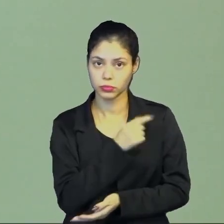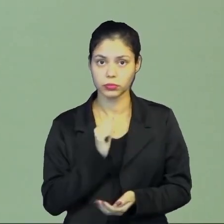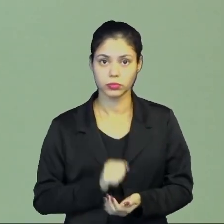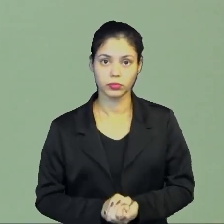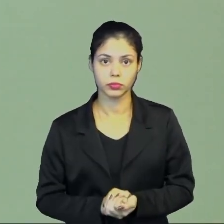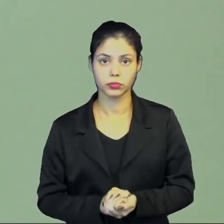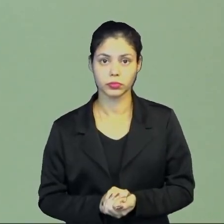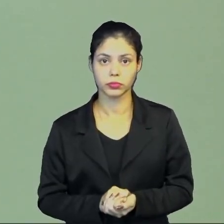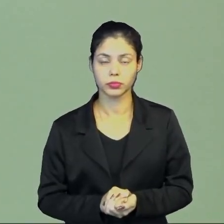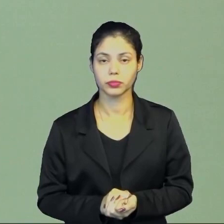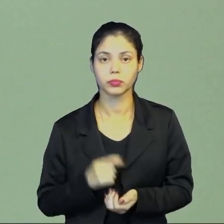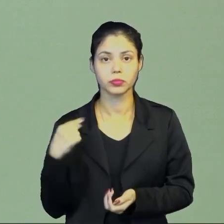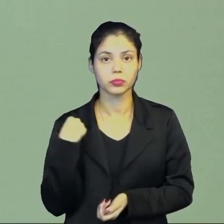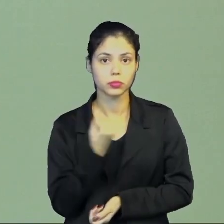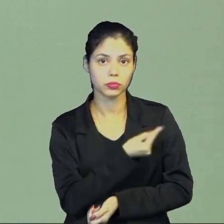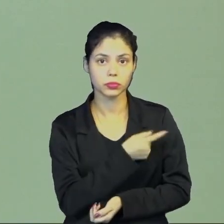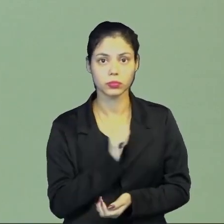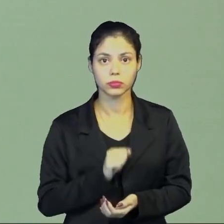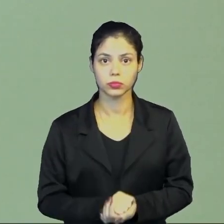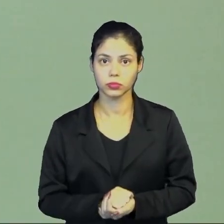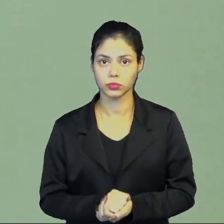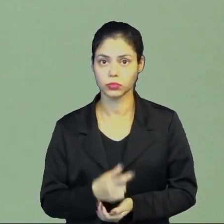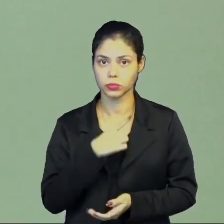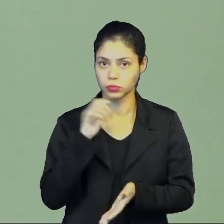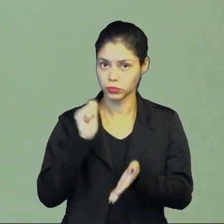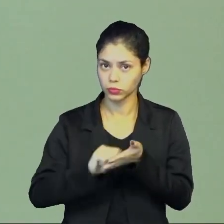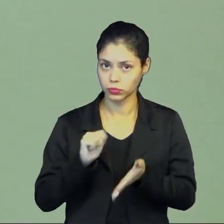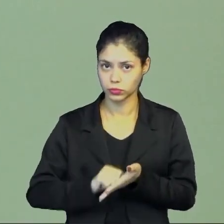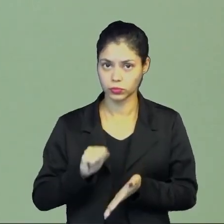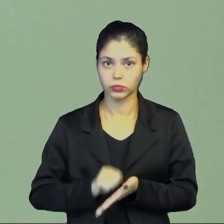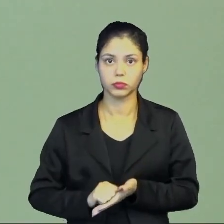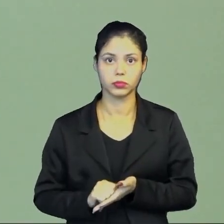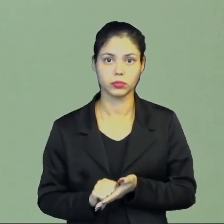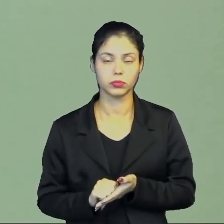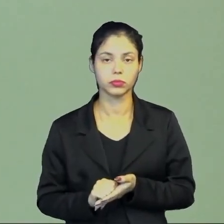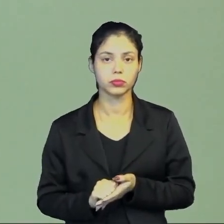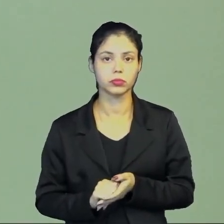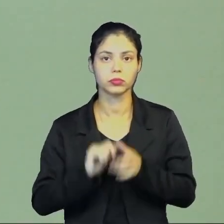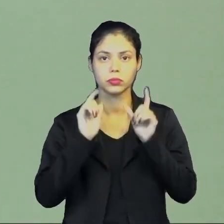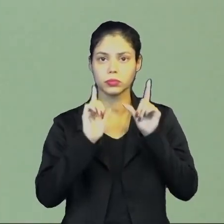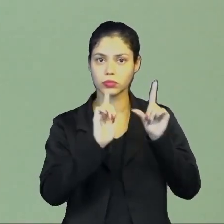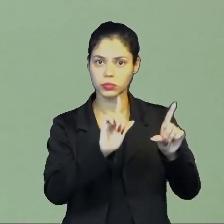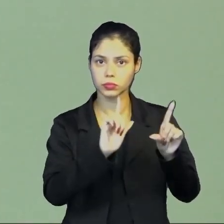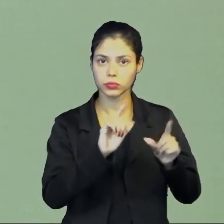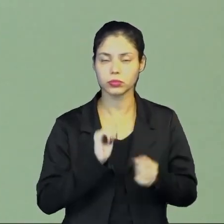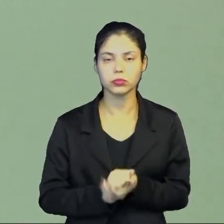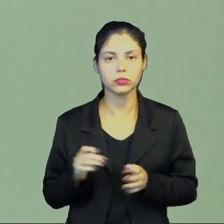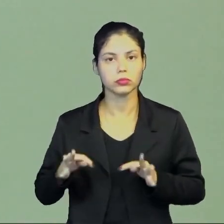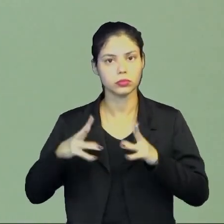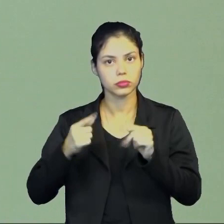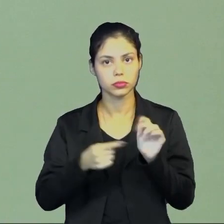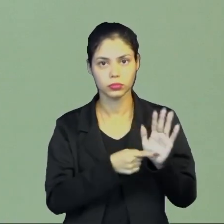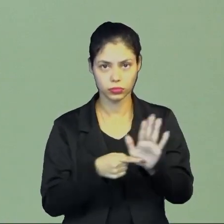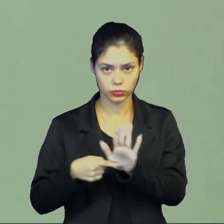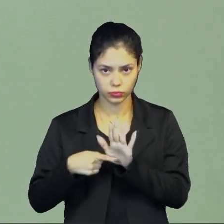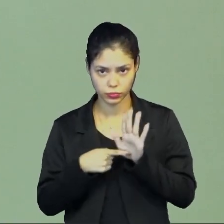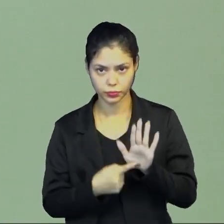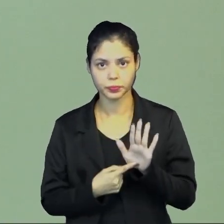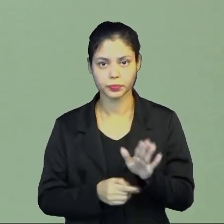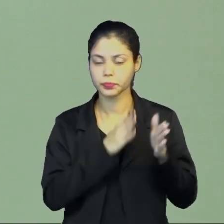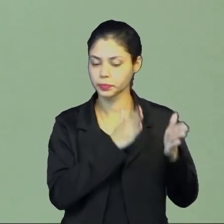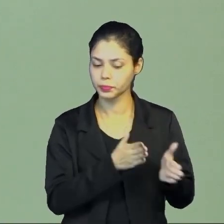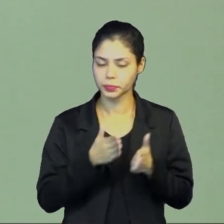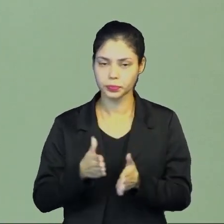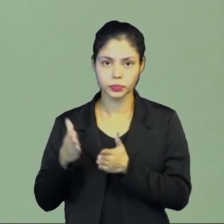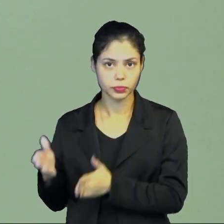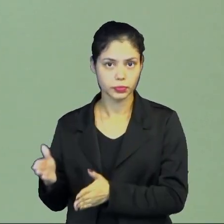um gráfico, eu vou deixar escrito aí para vocês na tela, quando a gente está fazendo, e vou mostrar toda a explicação passo